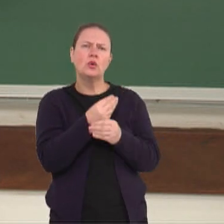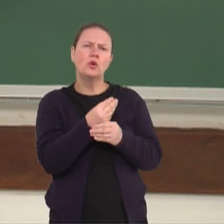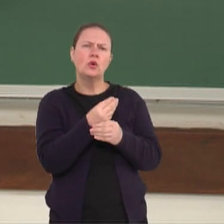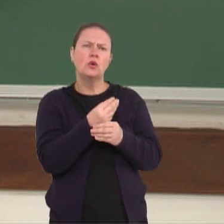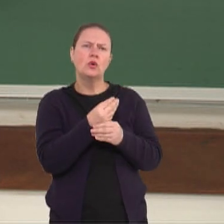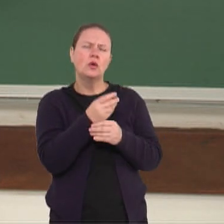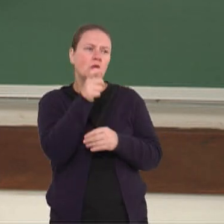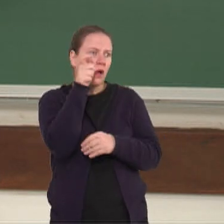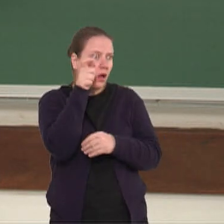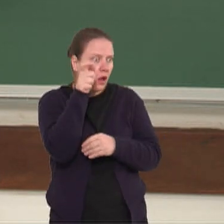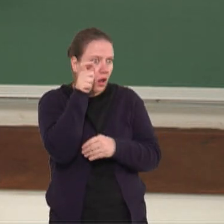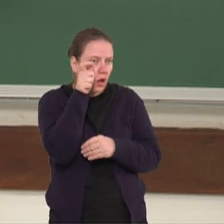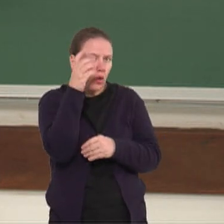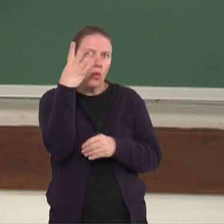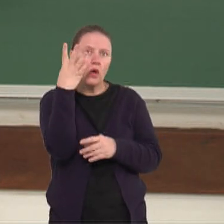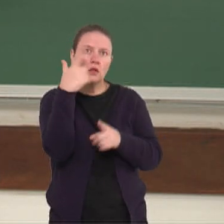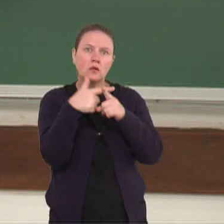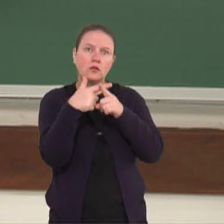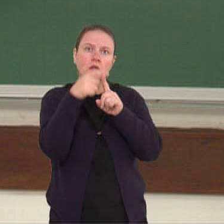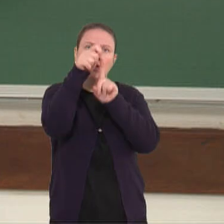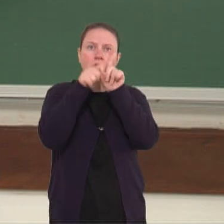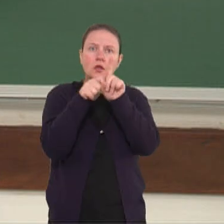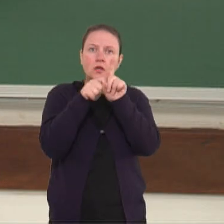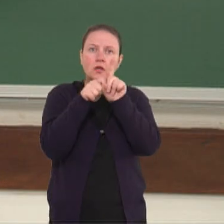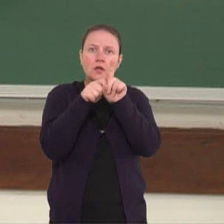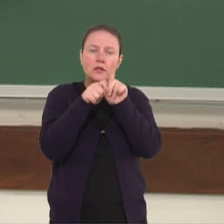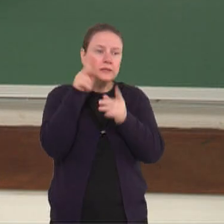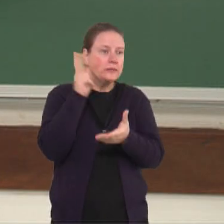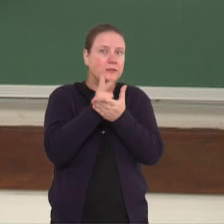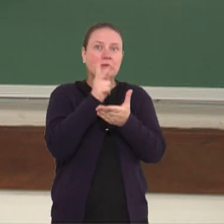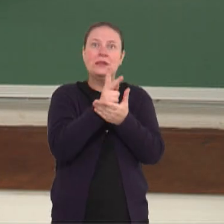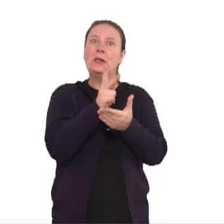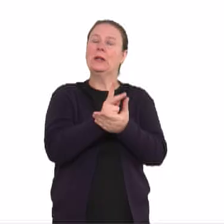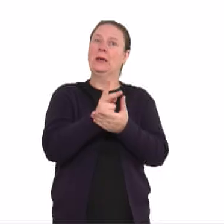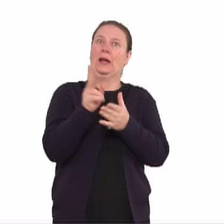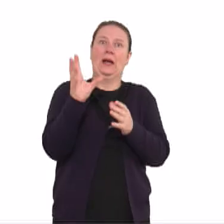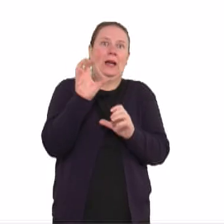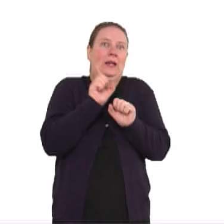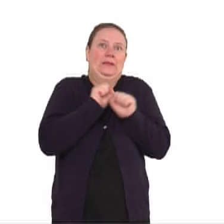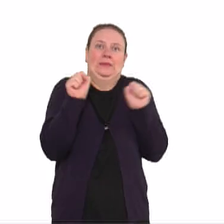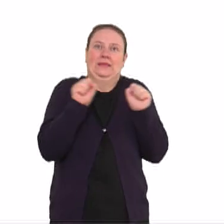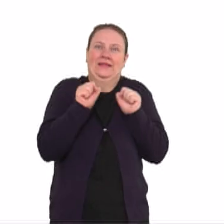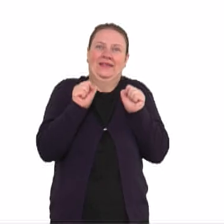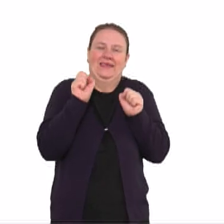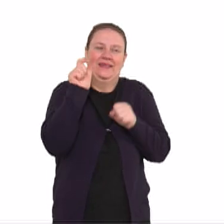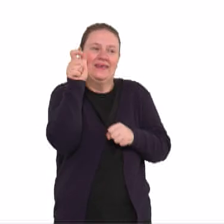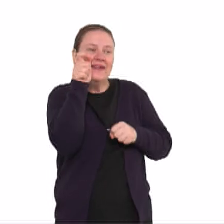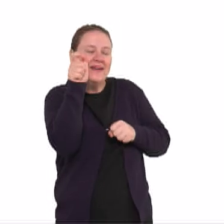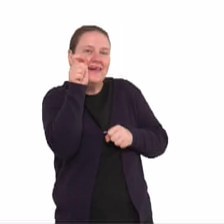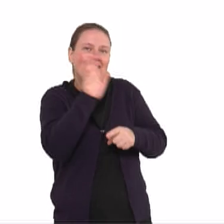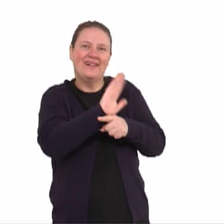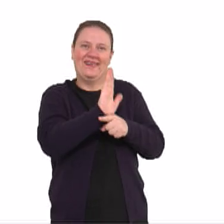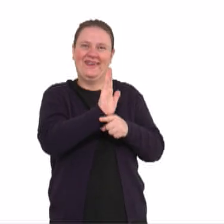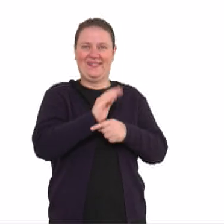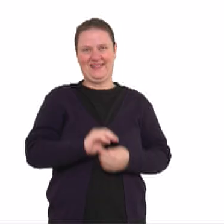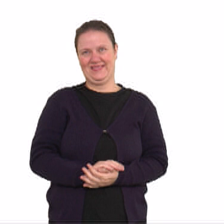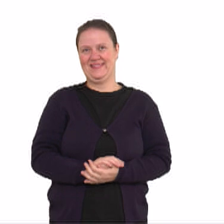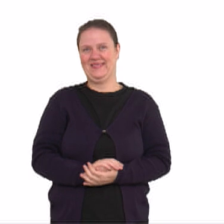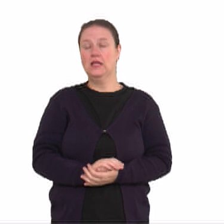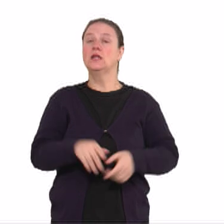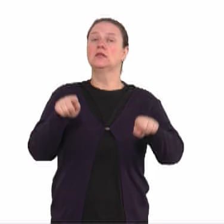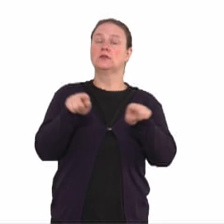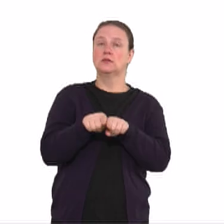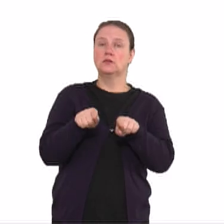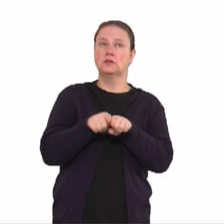mês. Ele adorava assistir filmes, né? Com certeza. Que mais? Uma ação que se segue a outra no